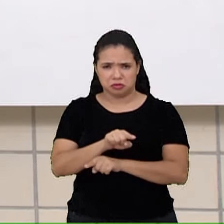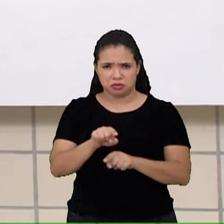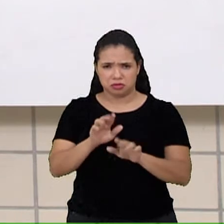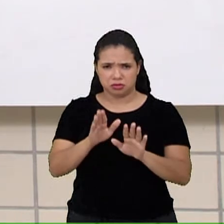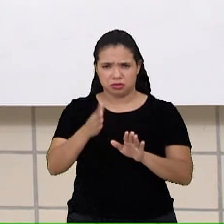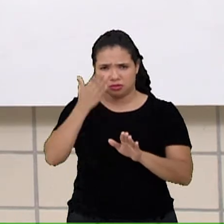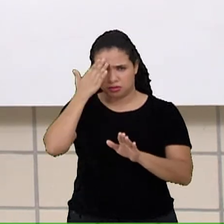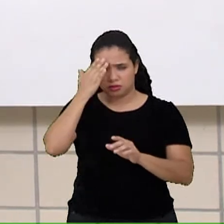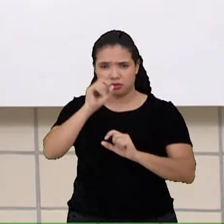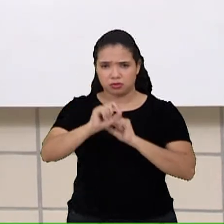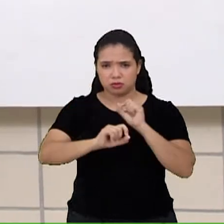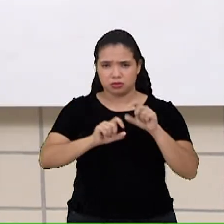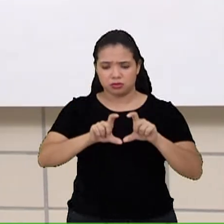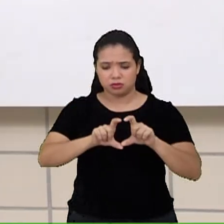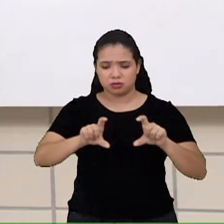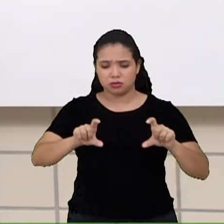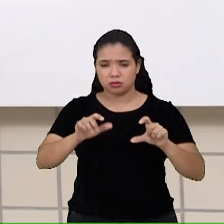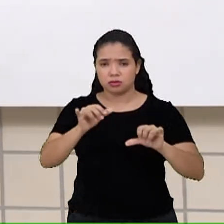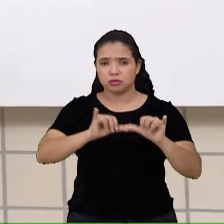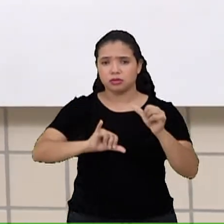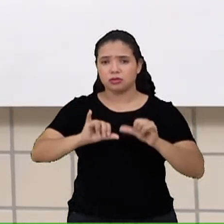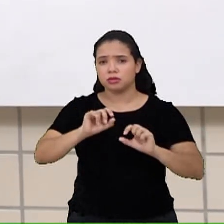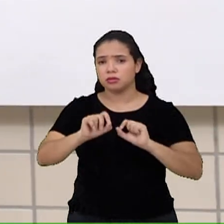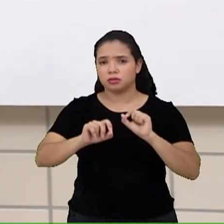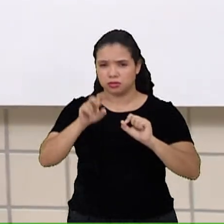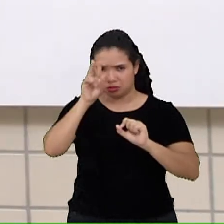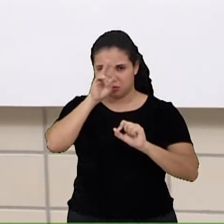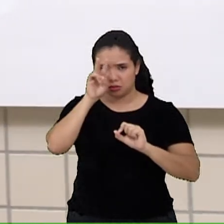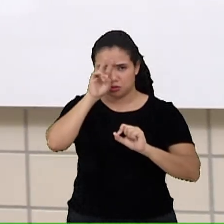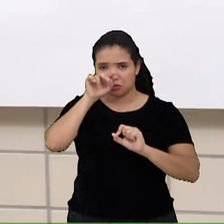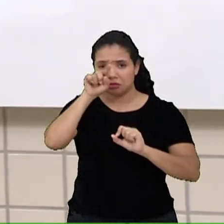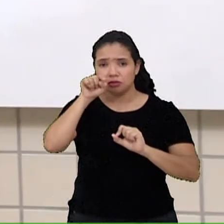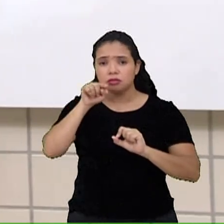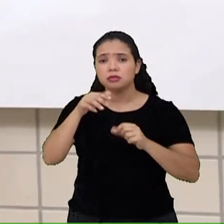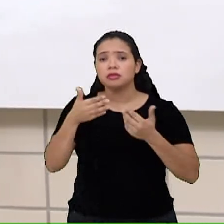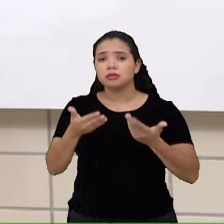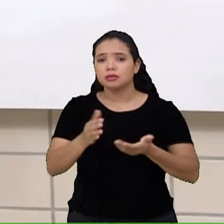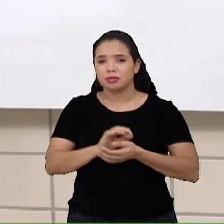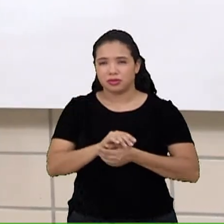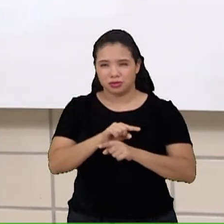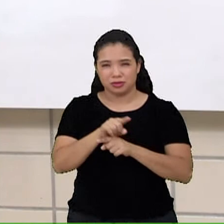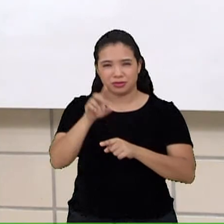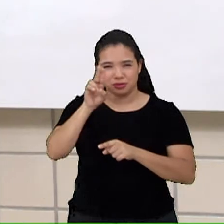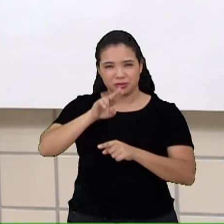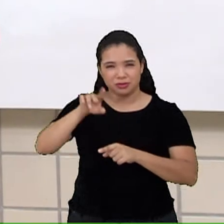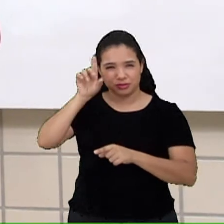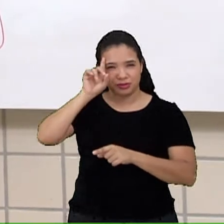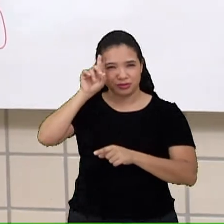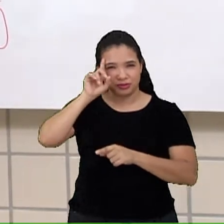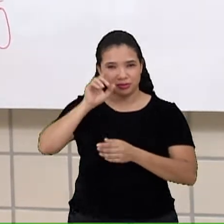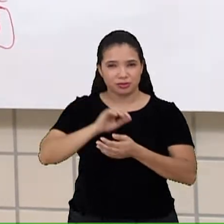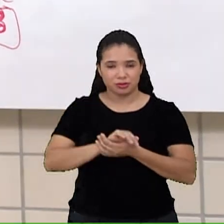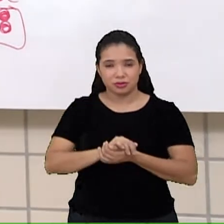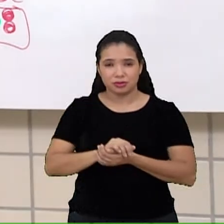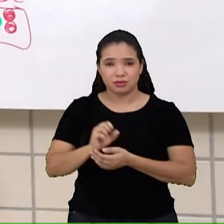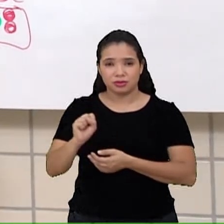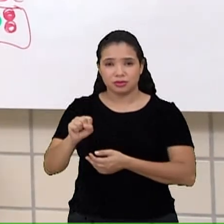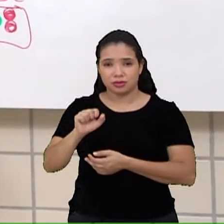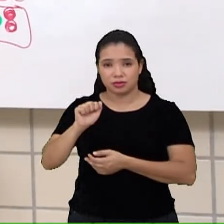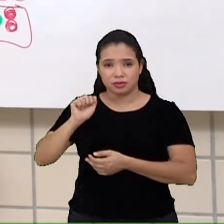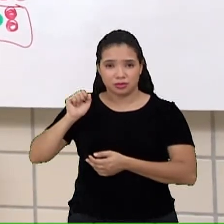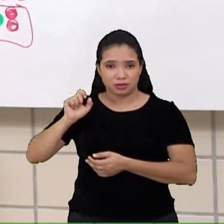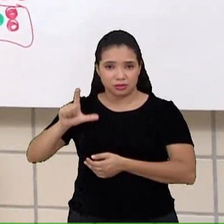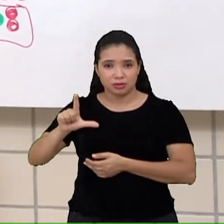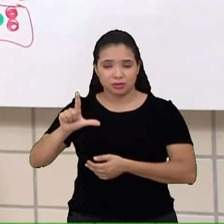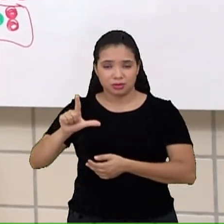fórmula química aqui? Quem lembra? Bora lá. Você usa todo dia na sua casa. É o sal de cozinha,